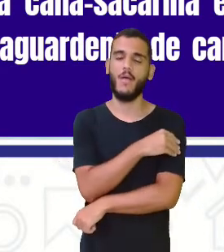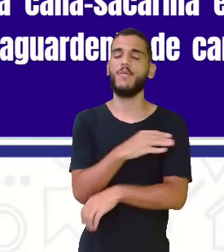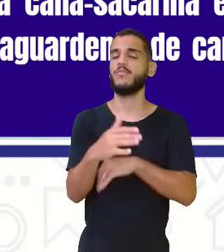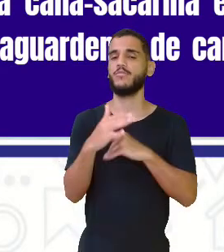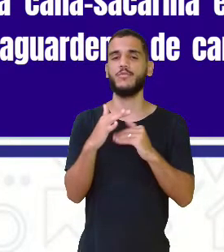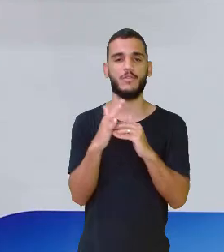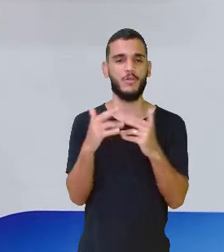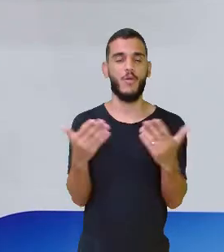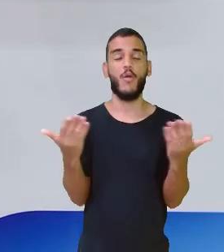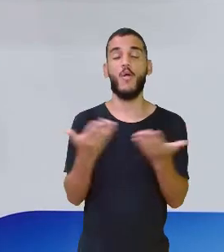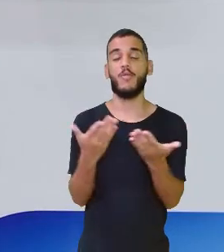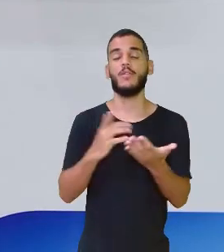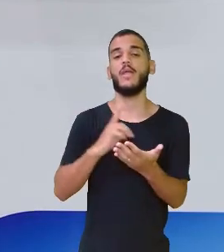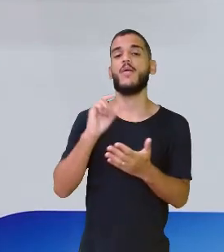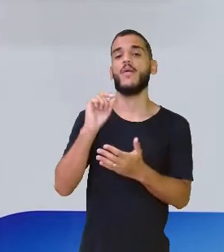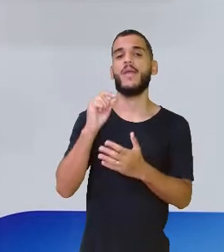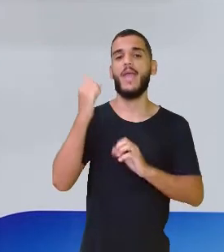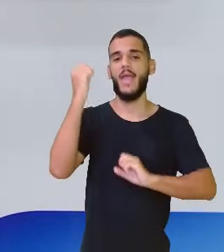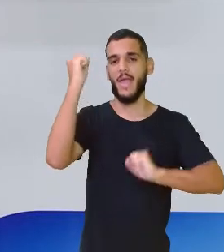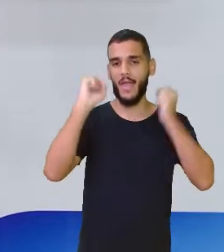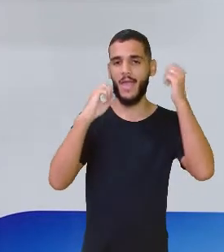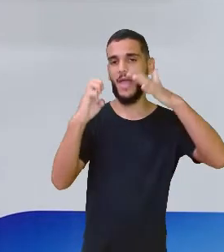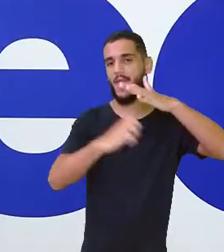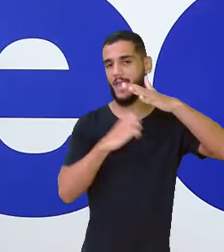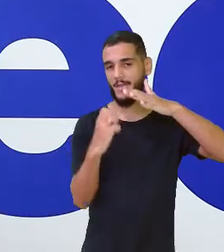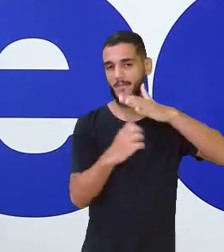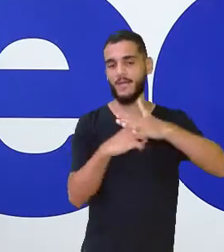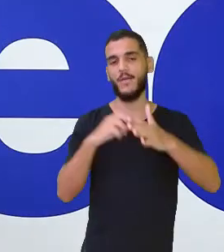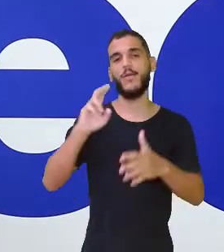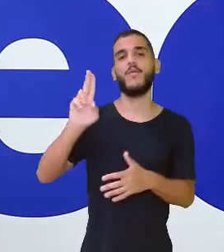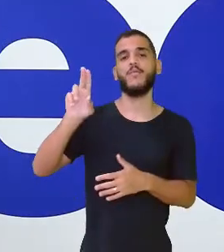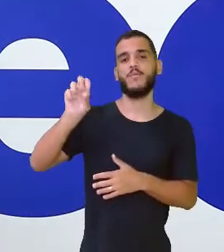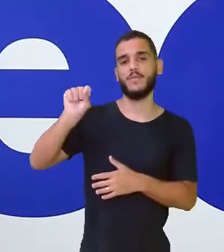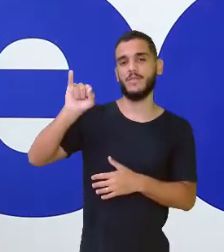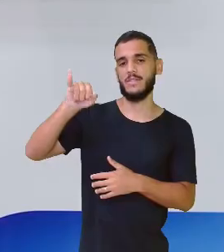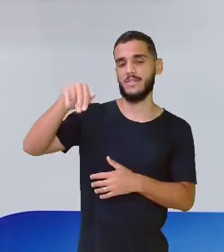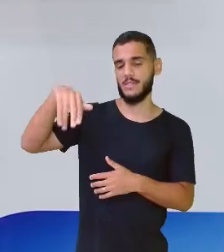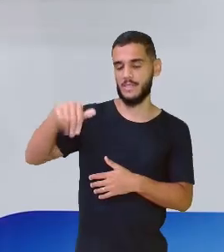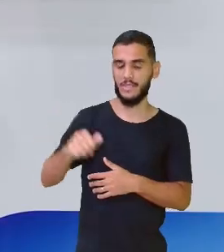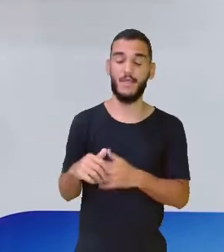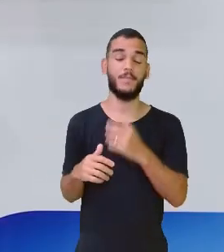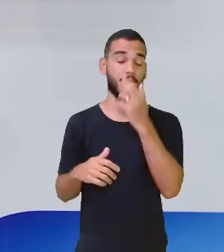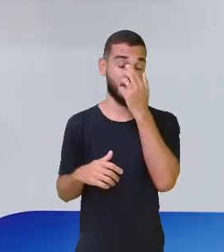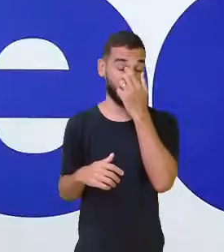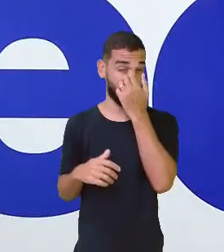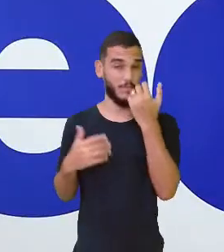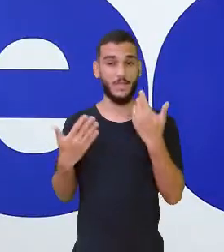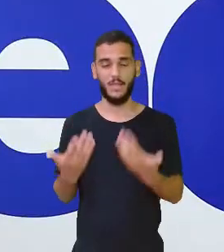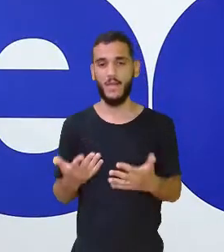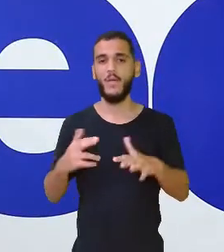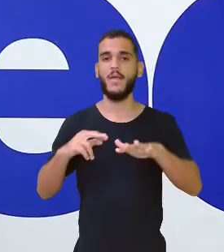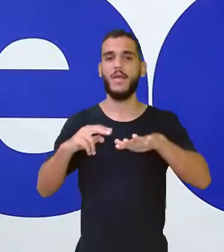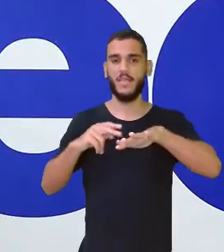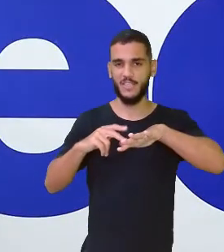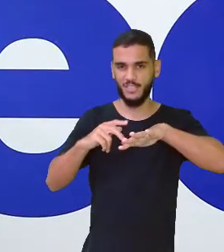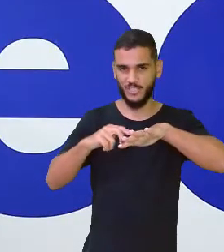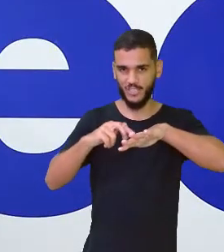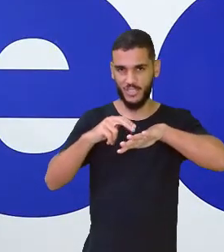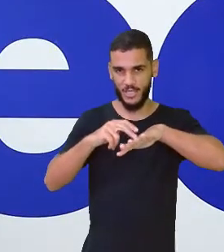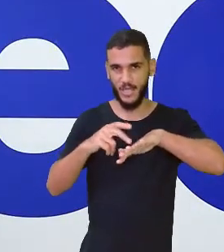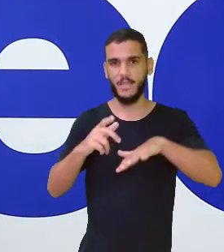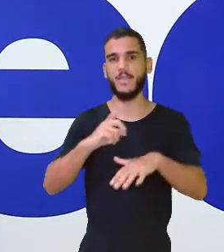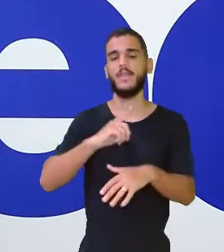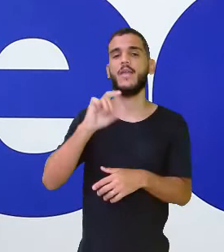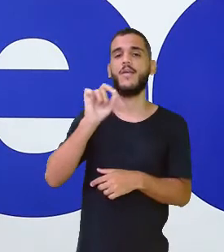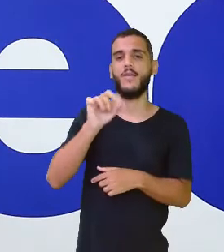as usinas, né? As usinas. E o cheiro bem peculiar, hein, Isso. professor? Lá em Escada, que eu sou de lá, a gente tem o